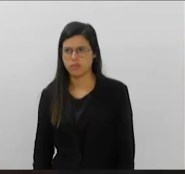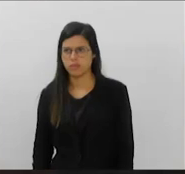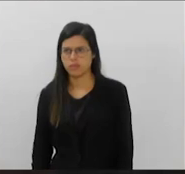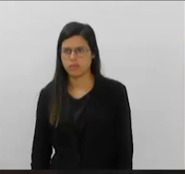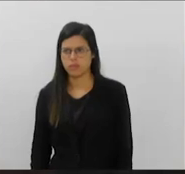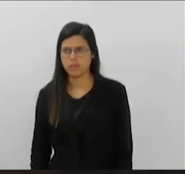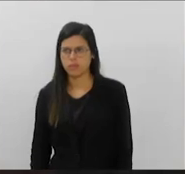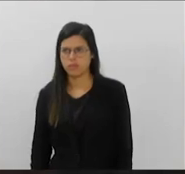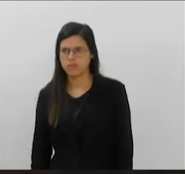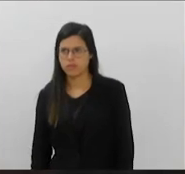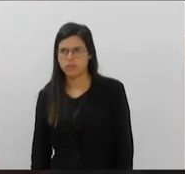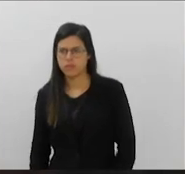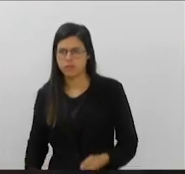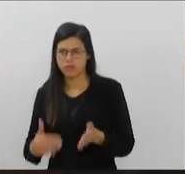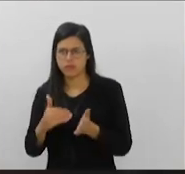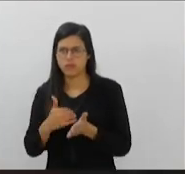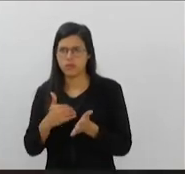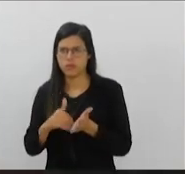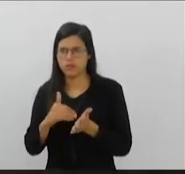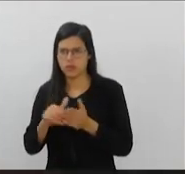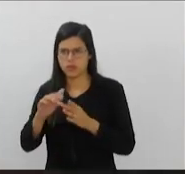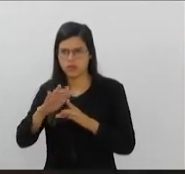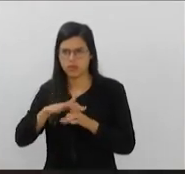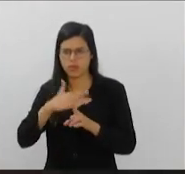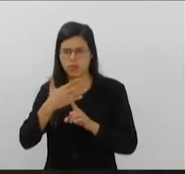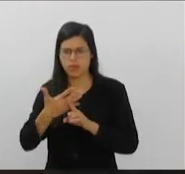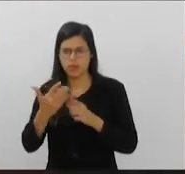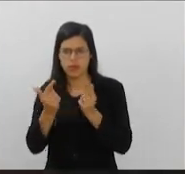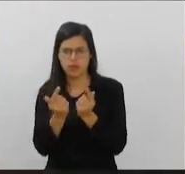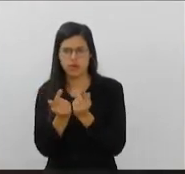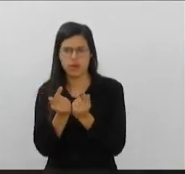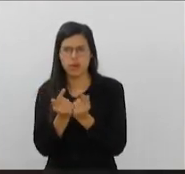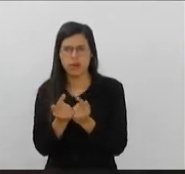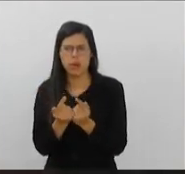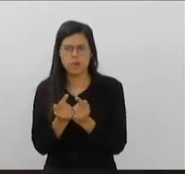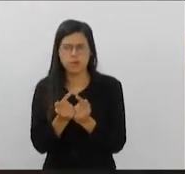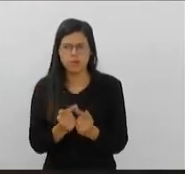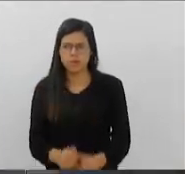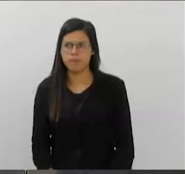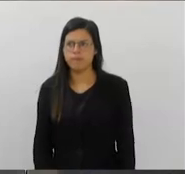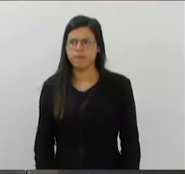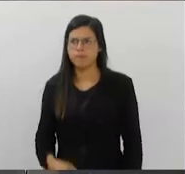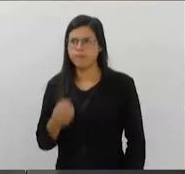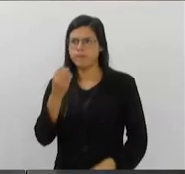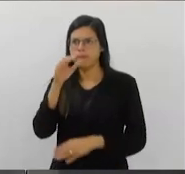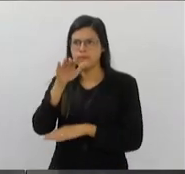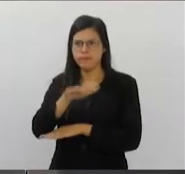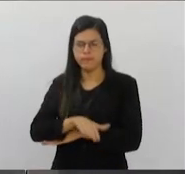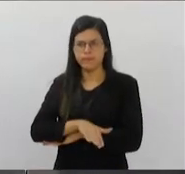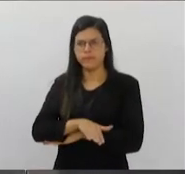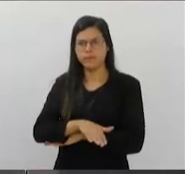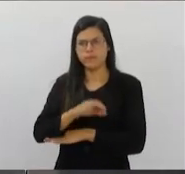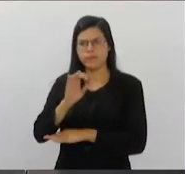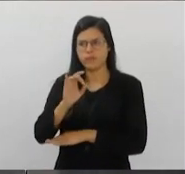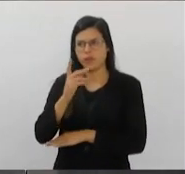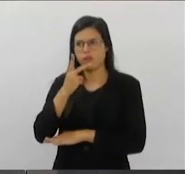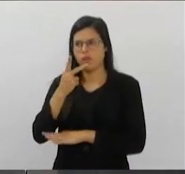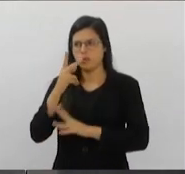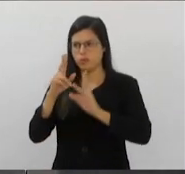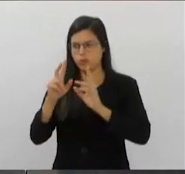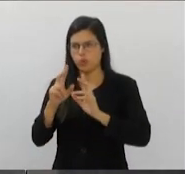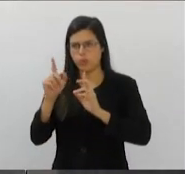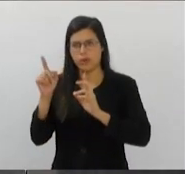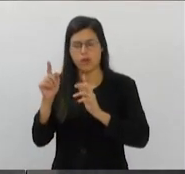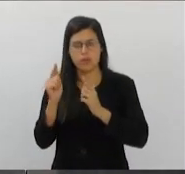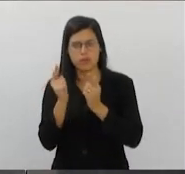Secretário de Meio Ambiente de Magé. Boa tarde. Boa tarde, pessoal. Só para falar um pouco lá do mangue, lá de Magé. Na